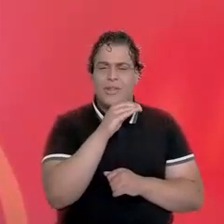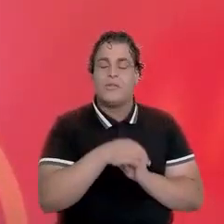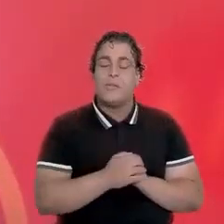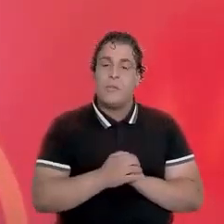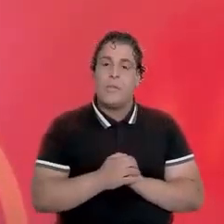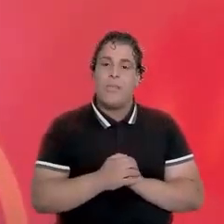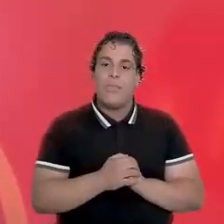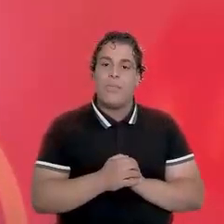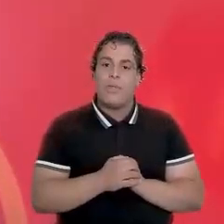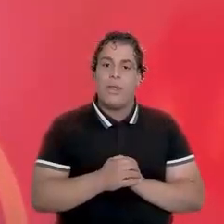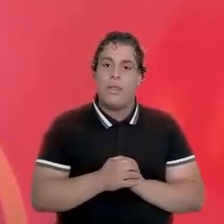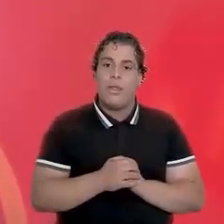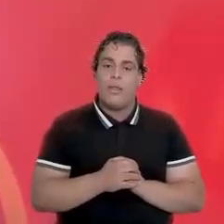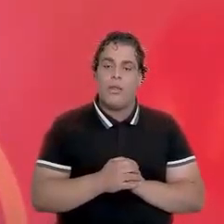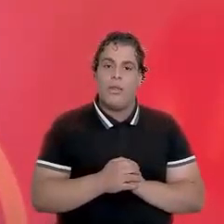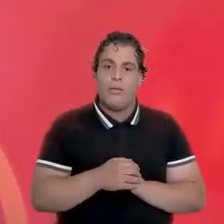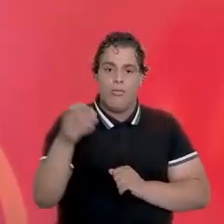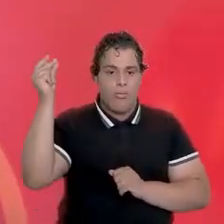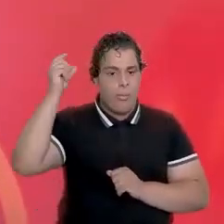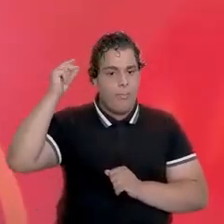teve que arar a terra,